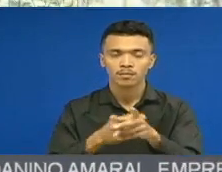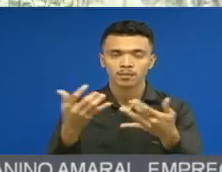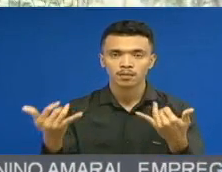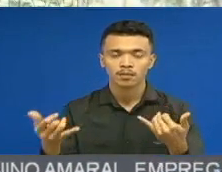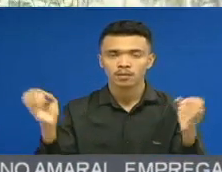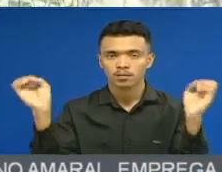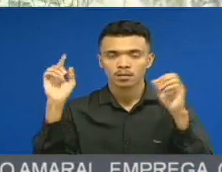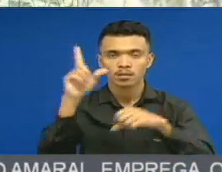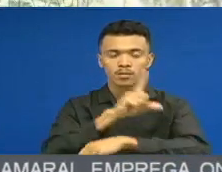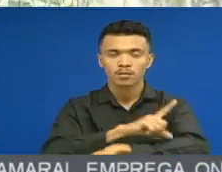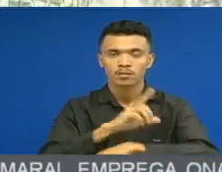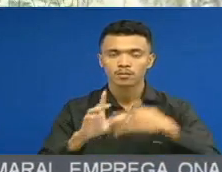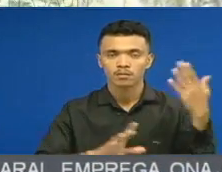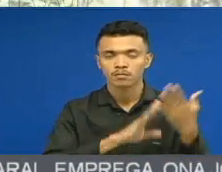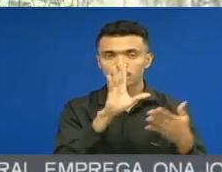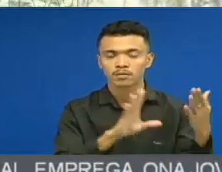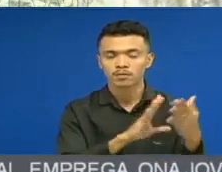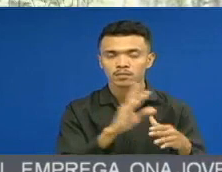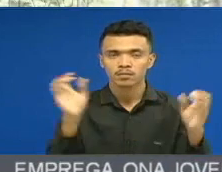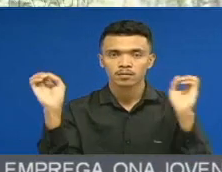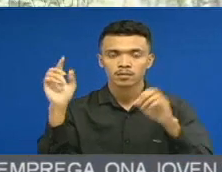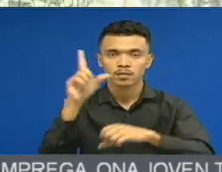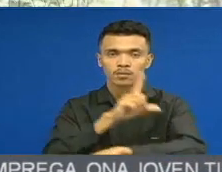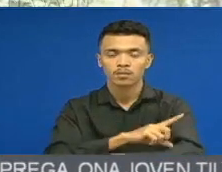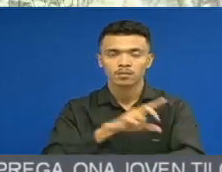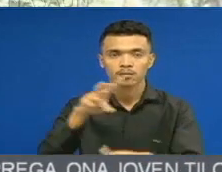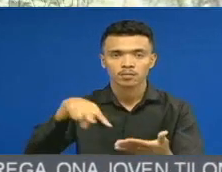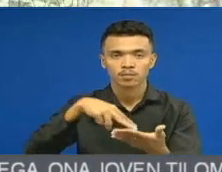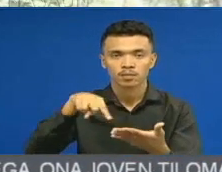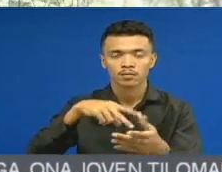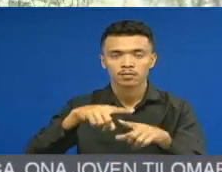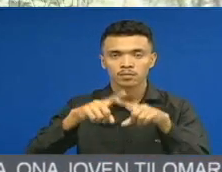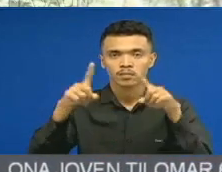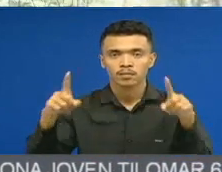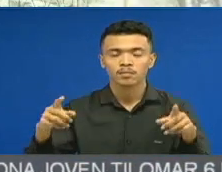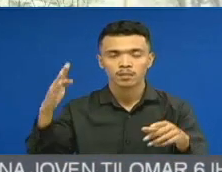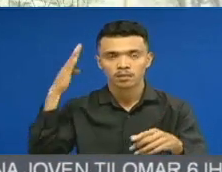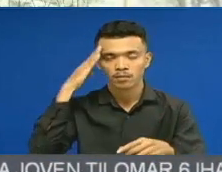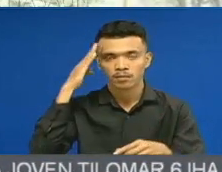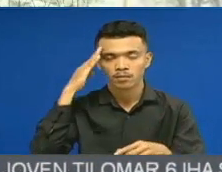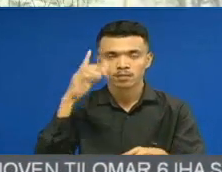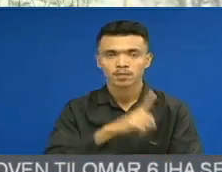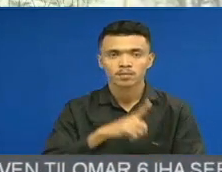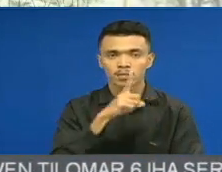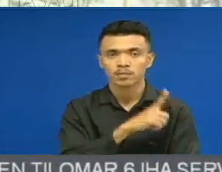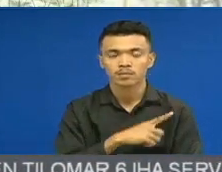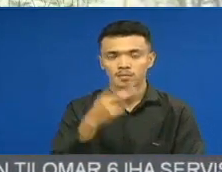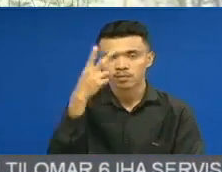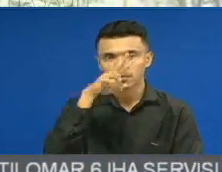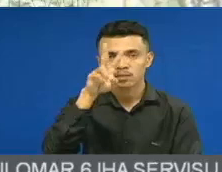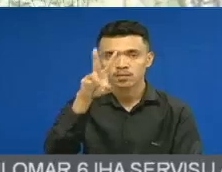loro festa nia, lá os loro ato bidu, dança, mas é momento de reflexão. Lereana Timor avalia